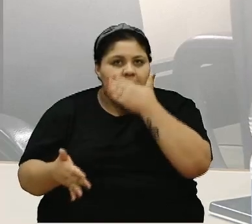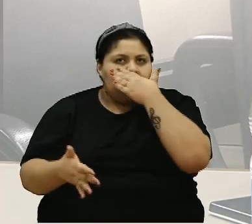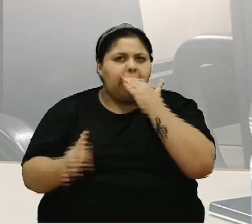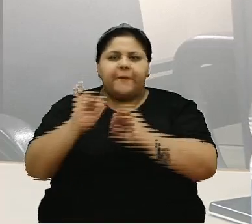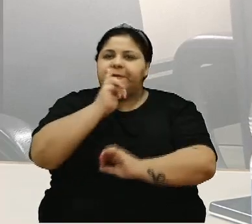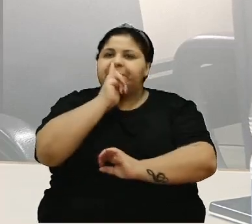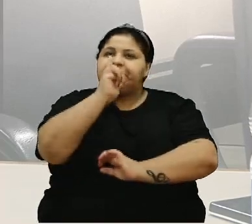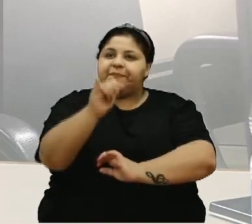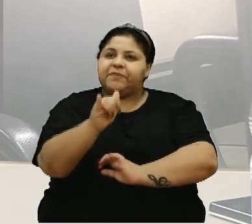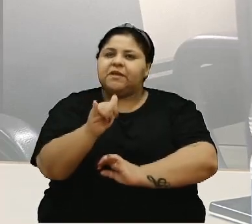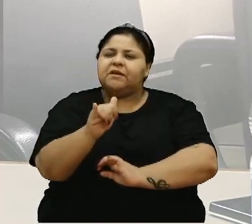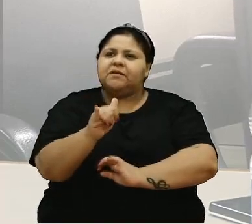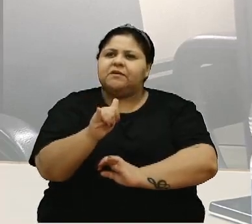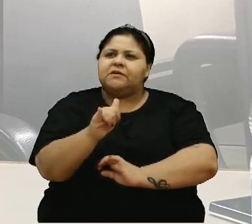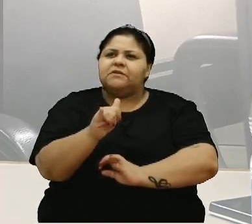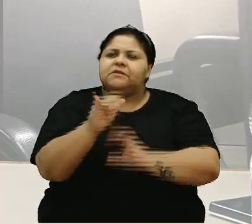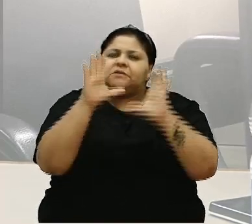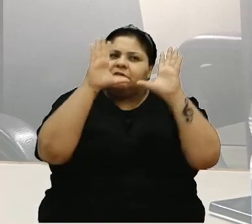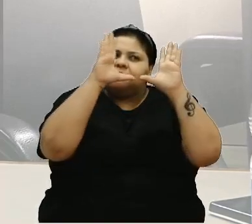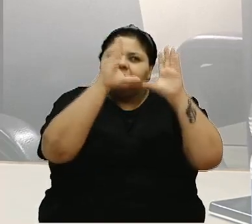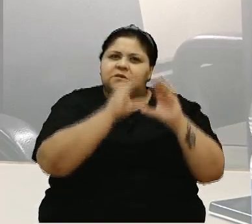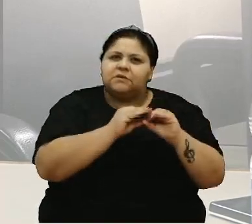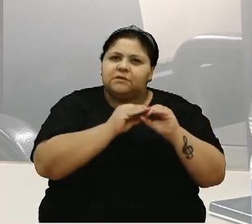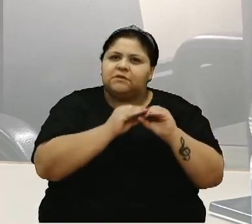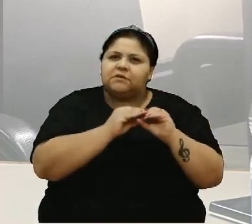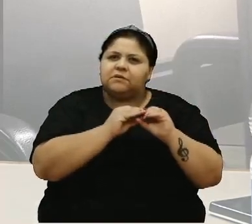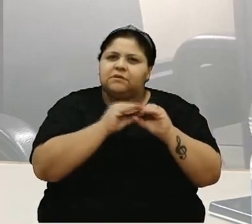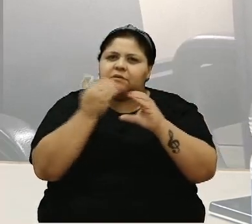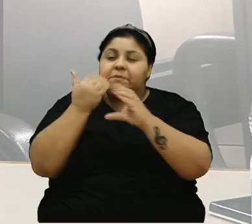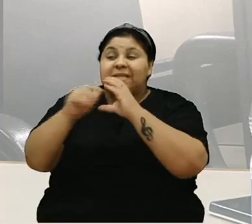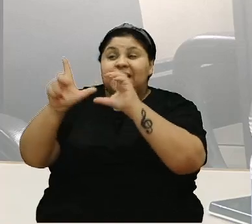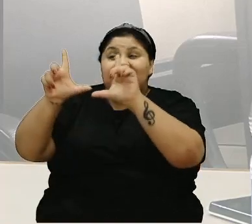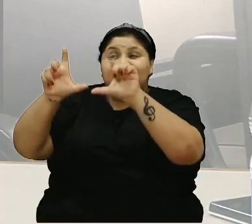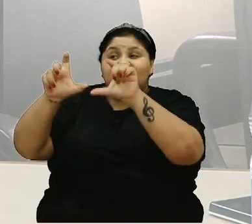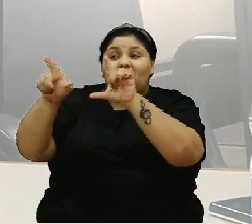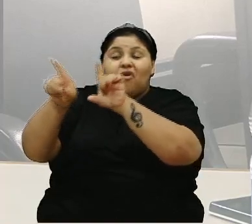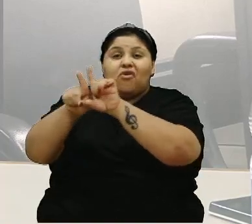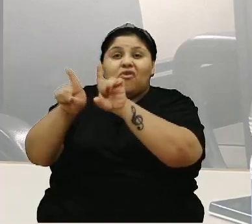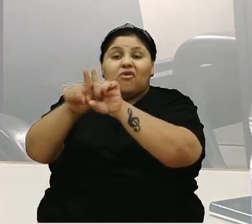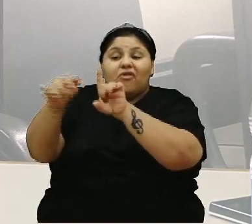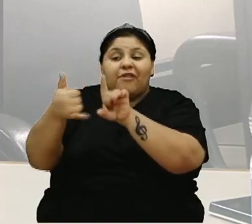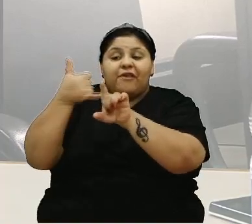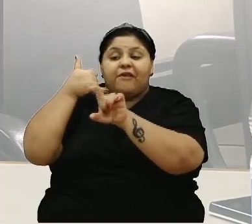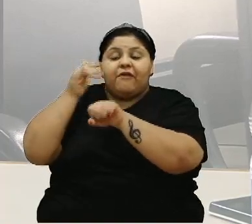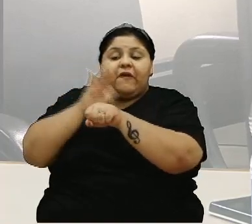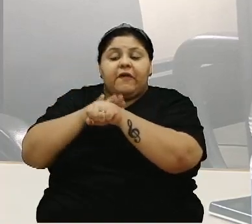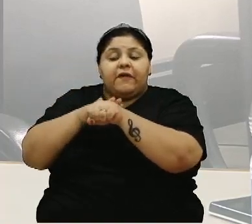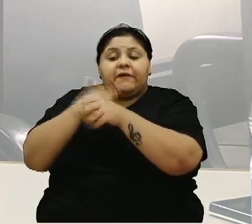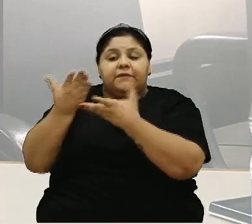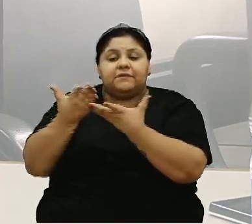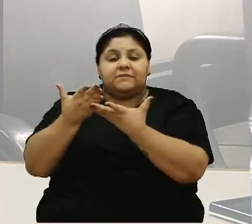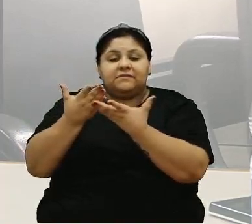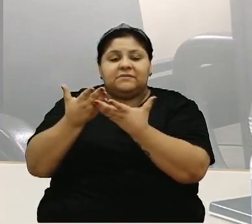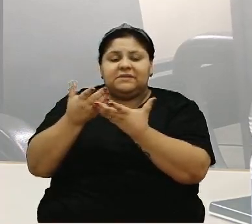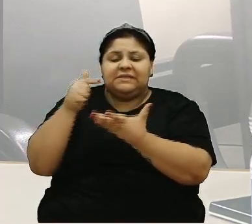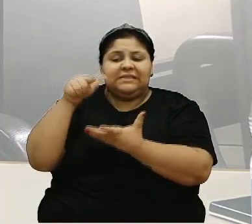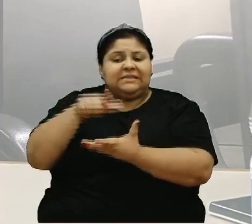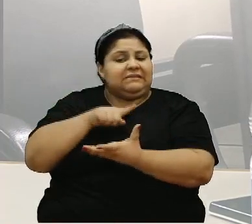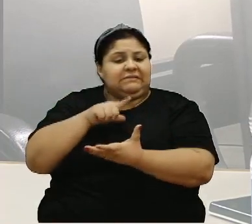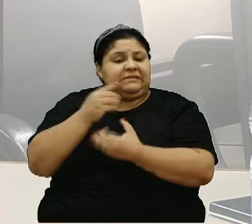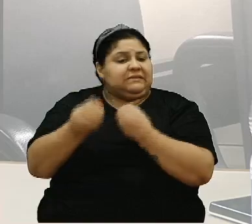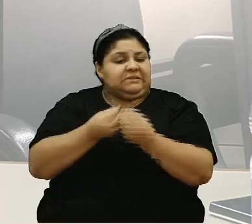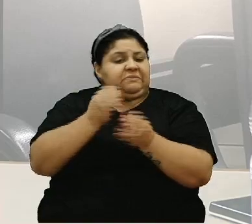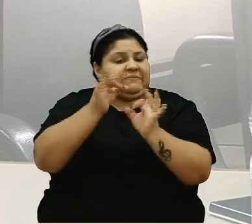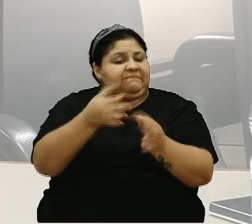para o Rudy ela estava escurecendo, mandei para o André tarde as fotos, que ele me ligou naquele momento. Eu disse: André, isso aqui não vai dar